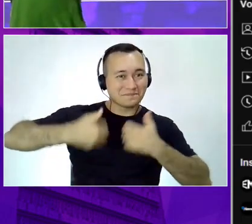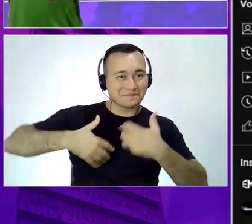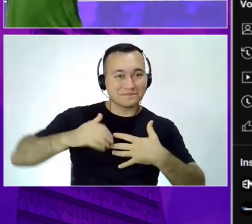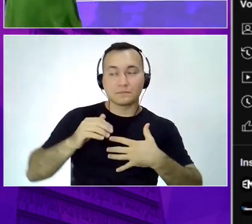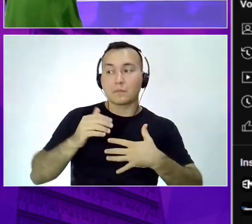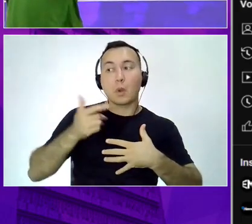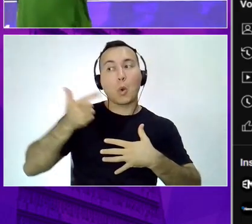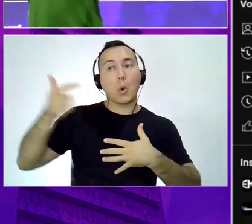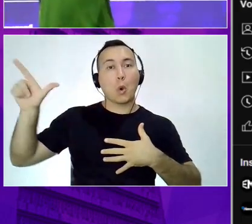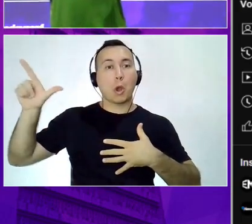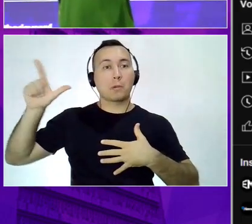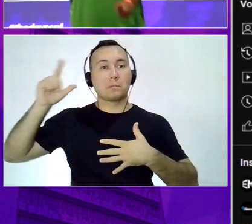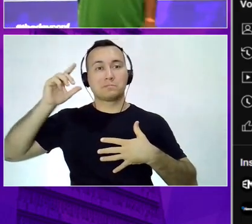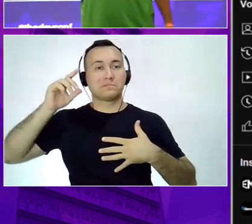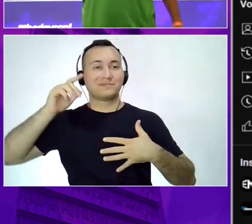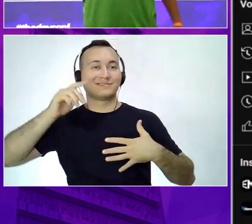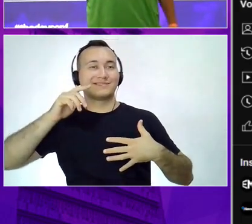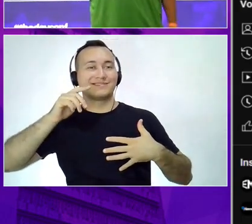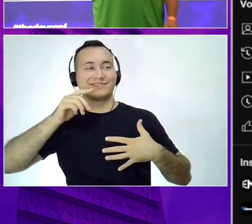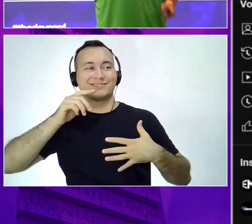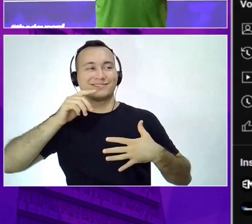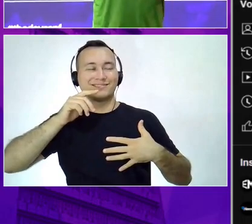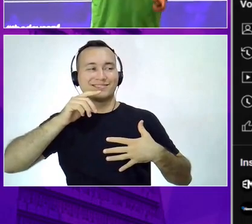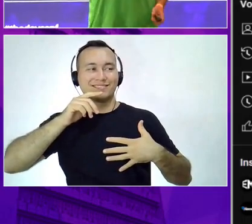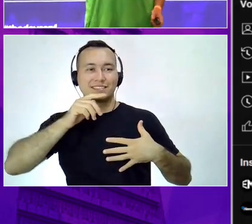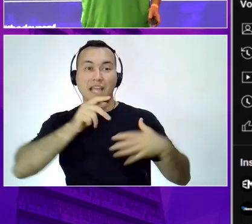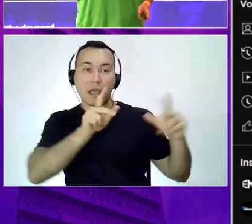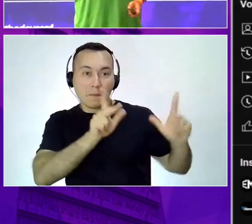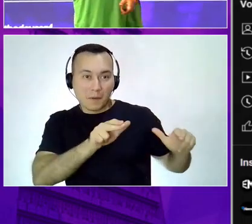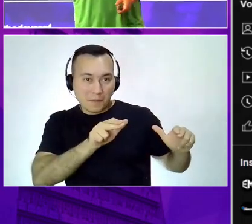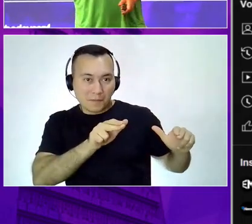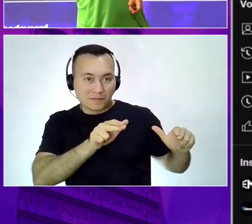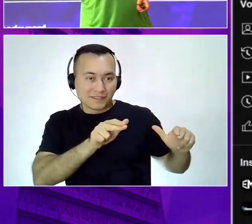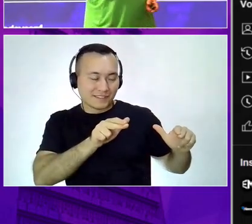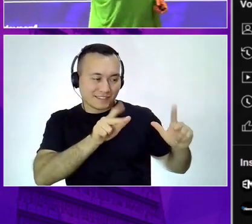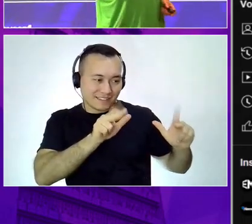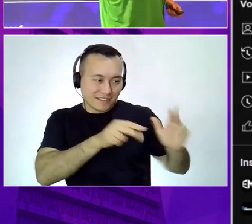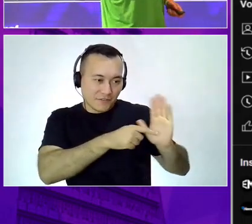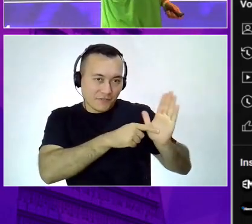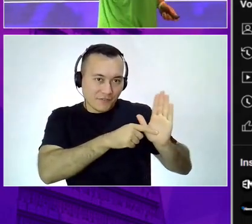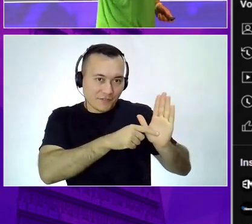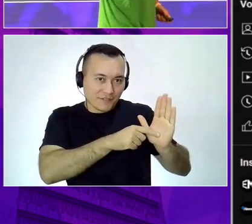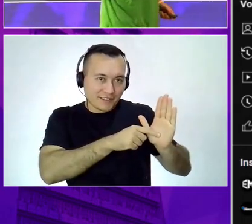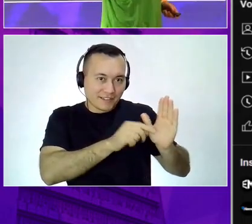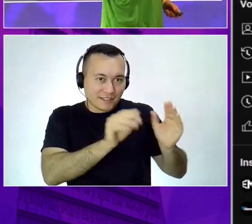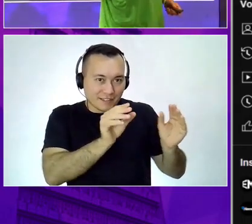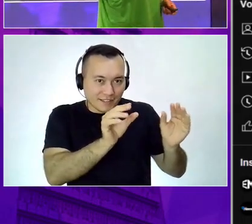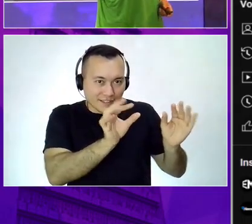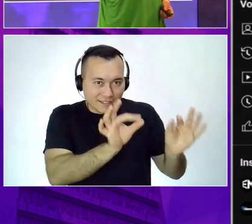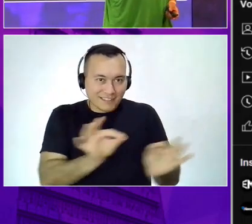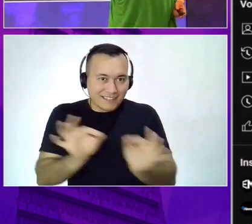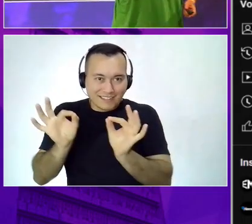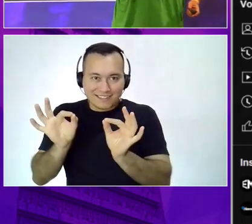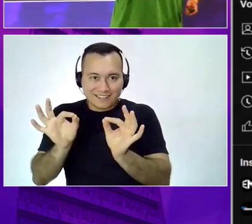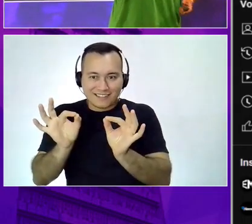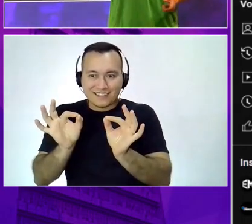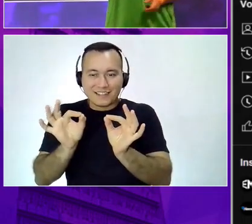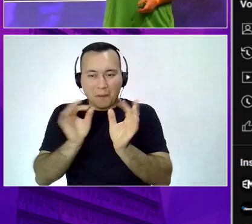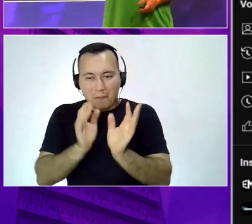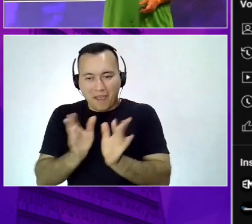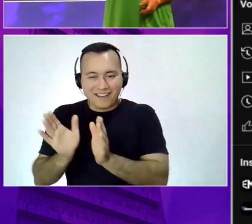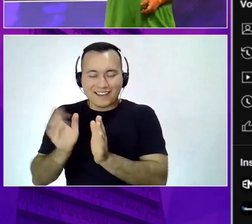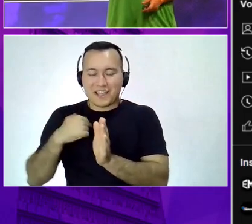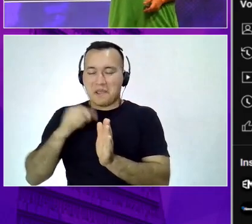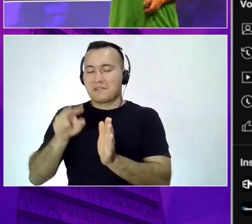né, 50 segundos aí de a verdade do desenvolvimento de software, né? E nessa época era justamente um grande problema,